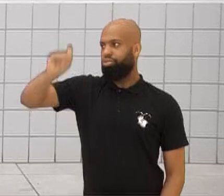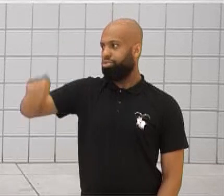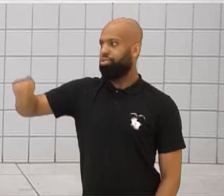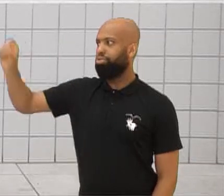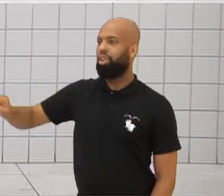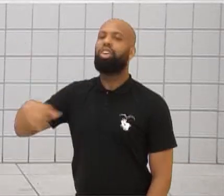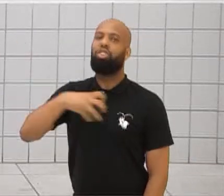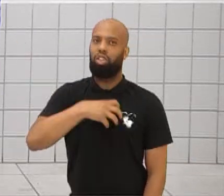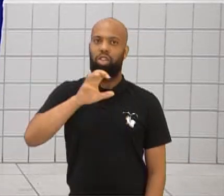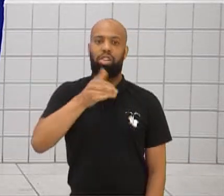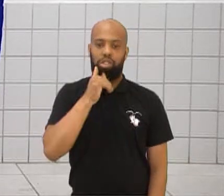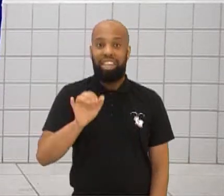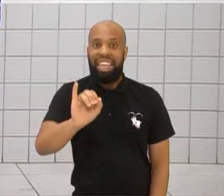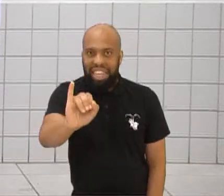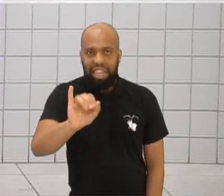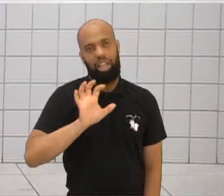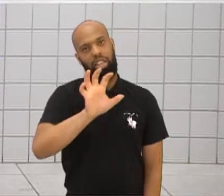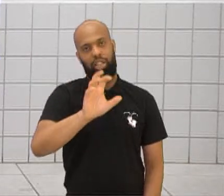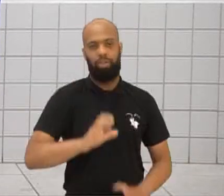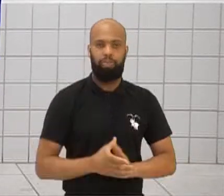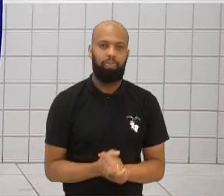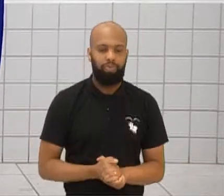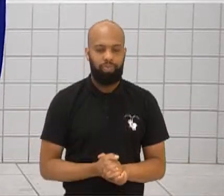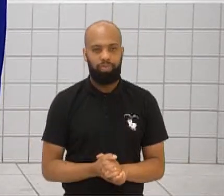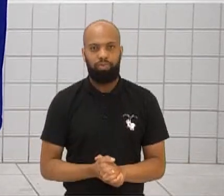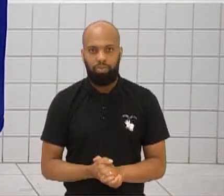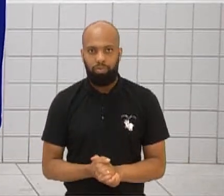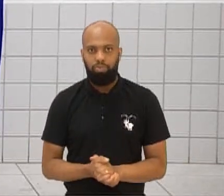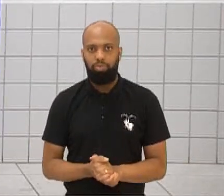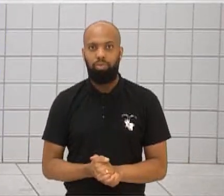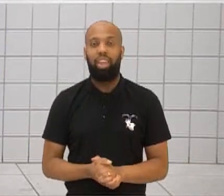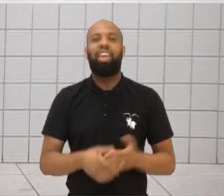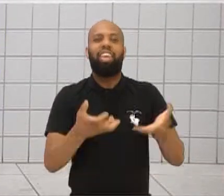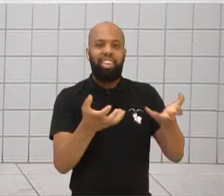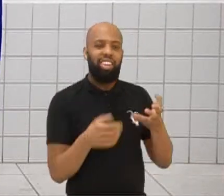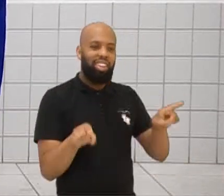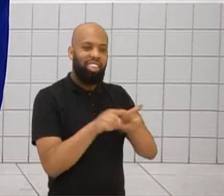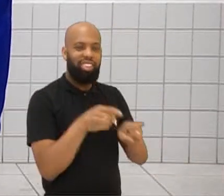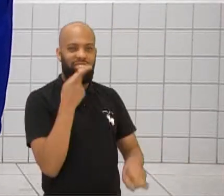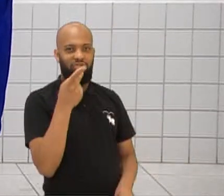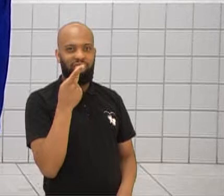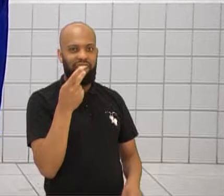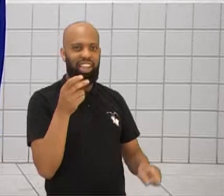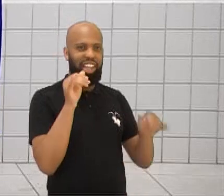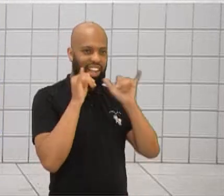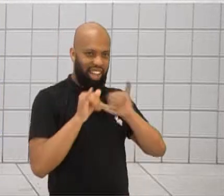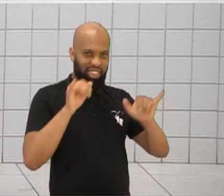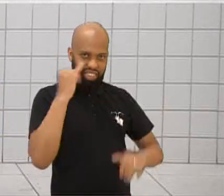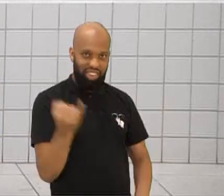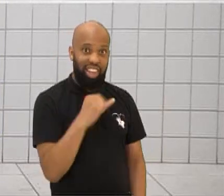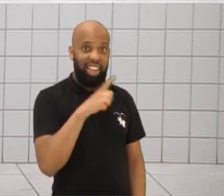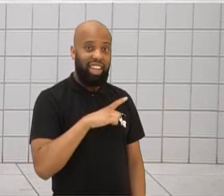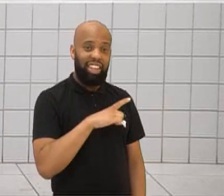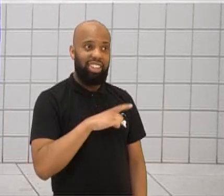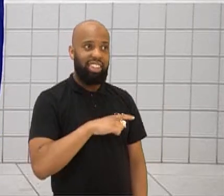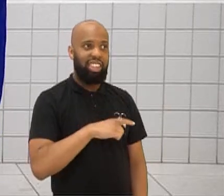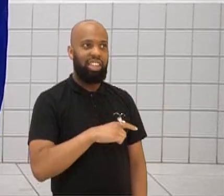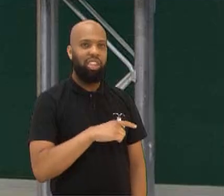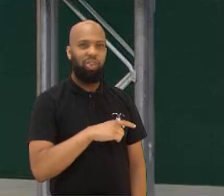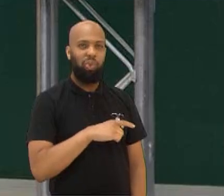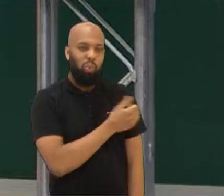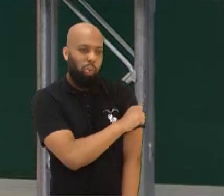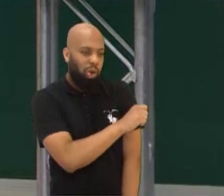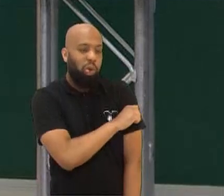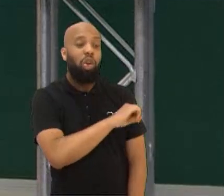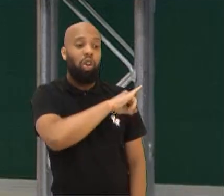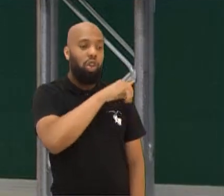é alternada, então é seno e cosseno, beleza? Quero ler 2 recadinhos aqui bacanas. Um é do Jonathan Henrique, que participa muito no